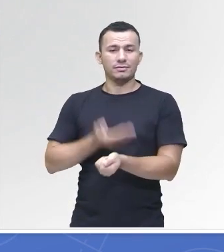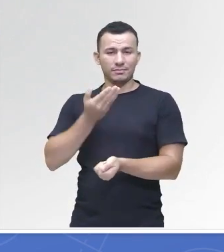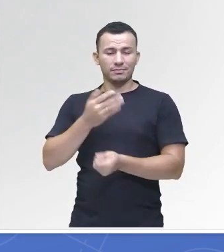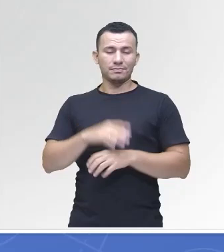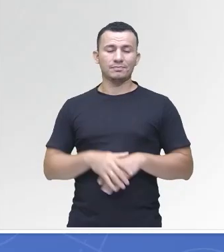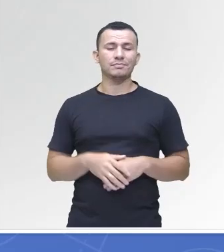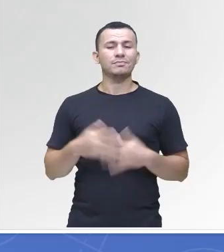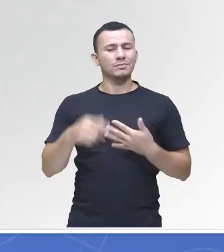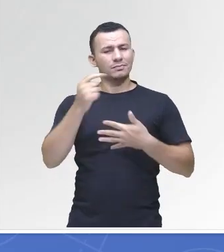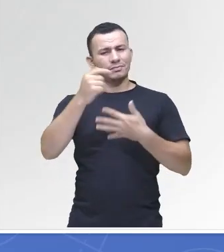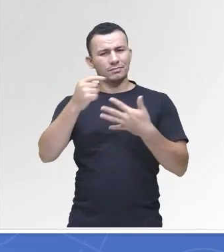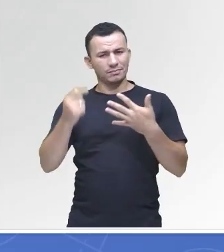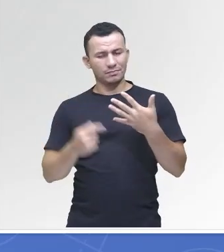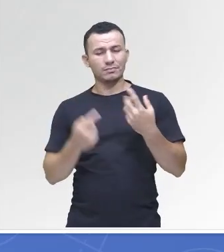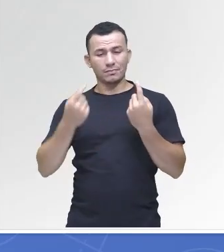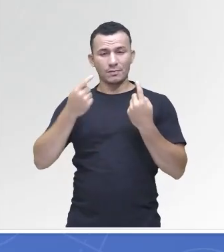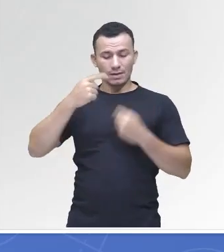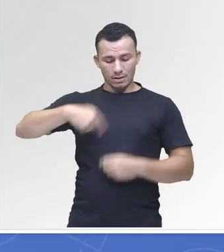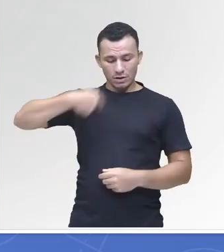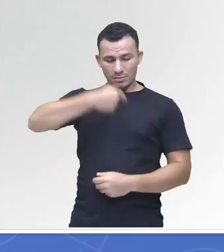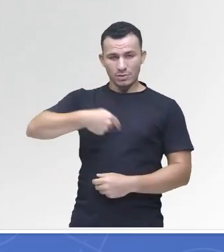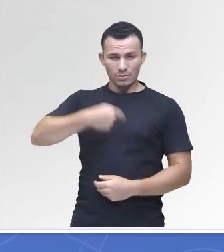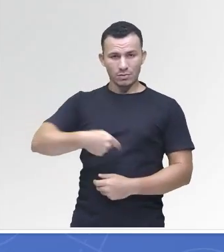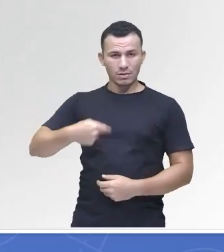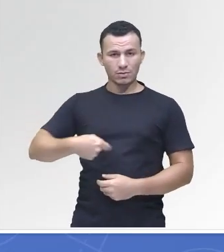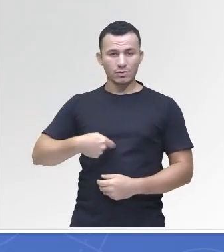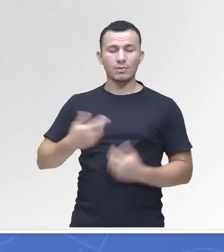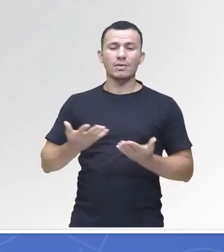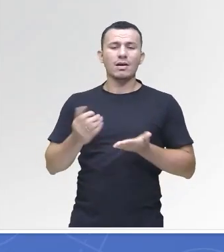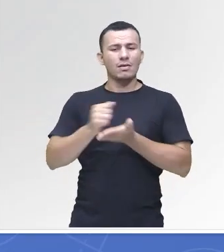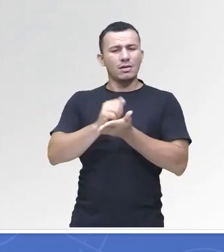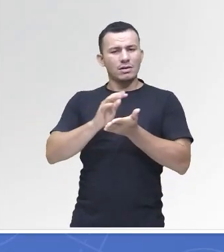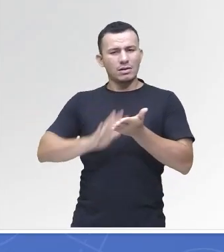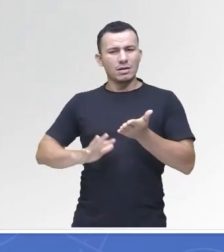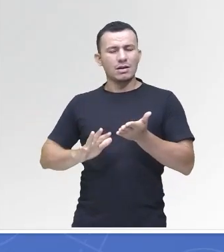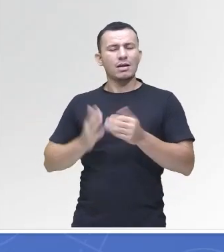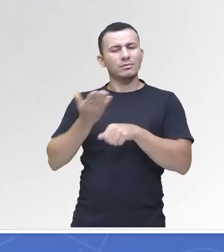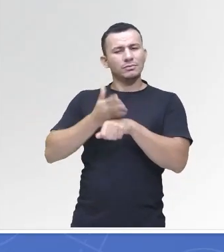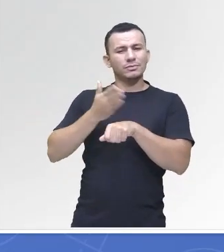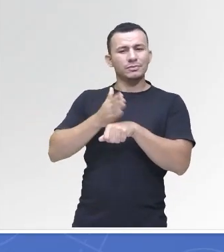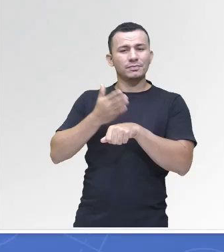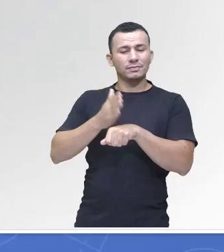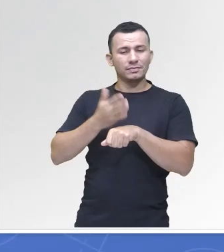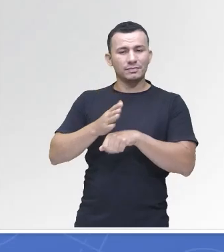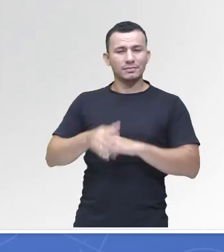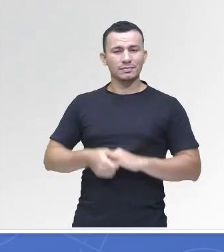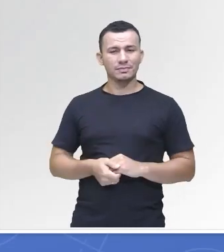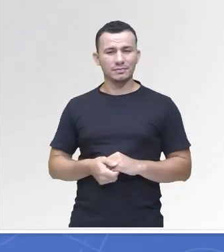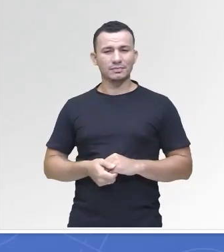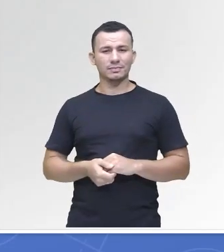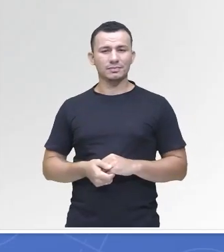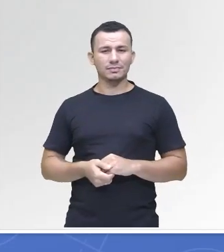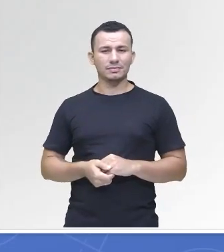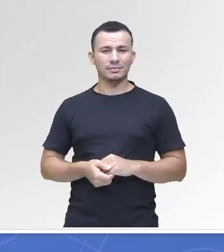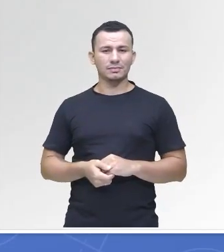conhecemos aí sobre o sistema circulatório e agora a gente vai praticar, né? Vamos ali para a nossa DLI.